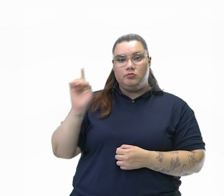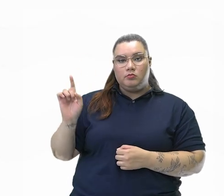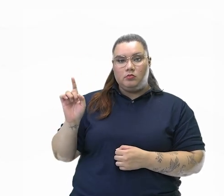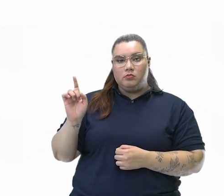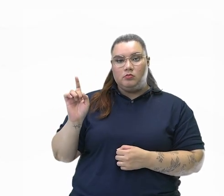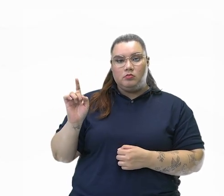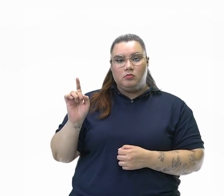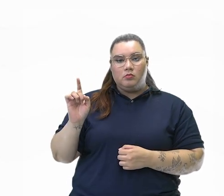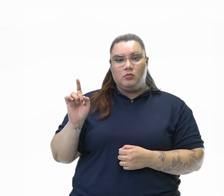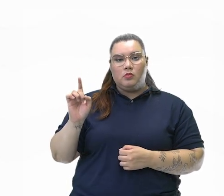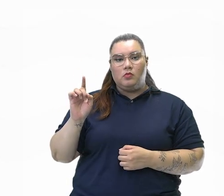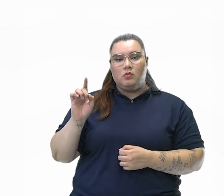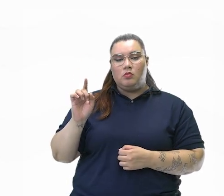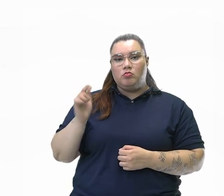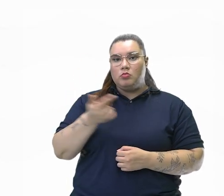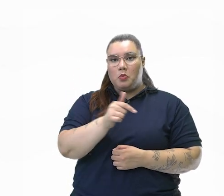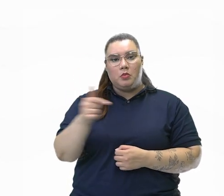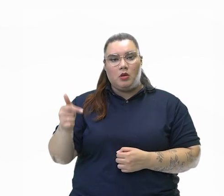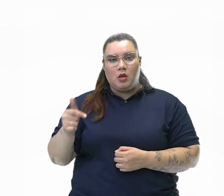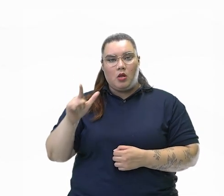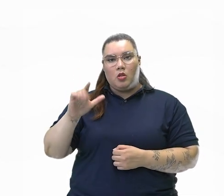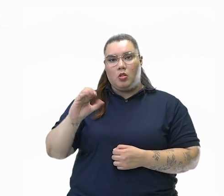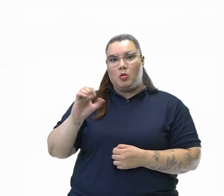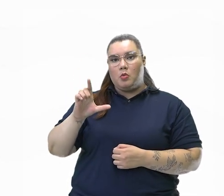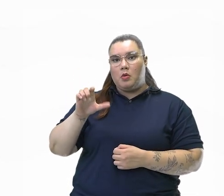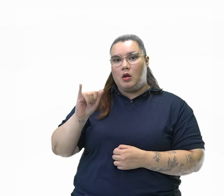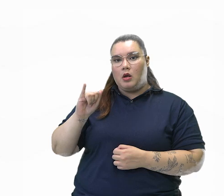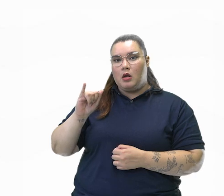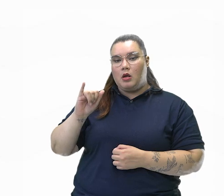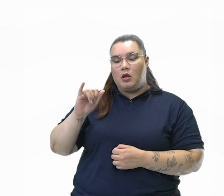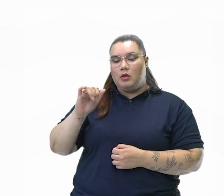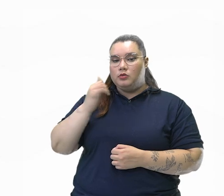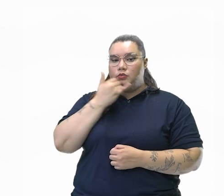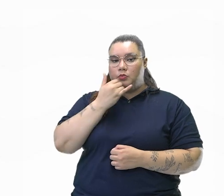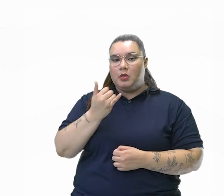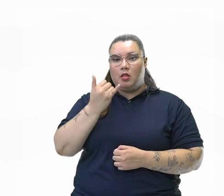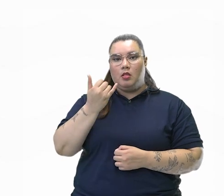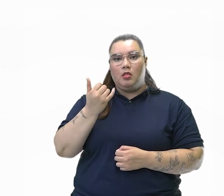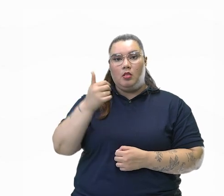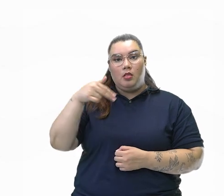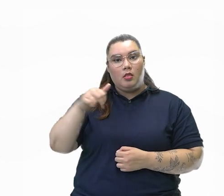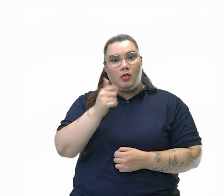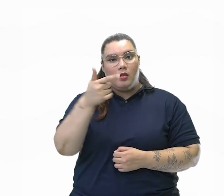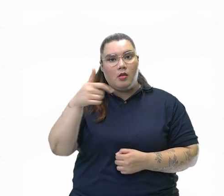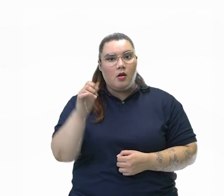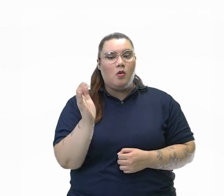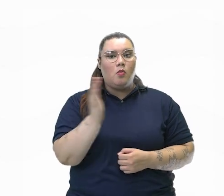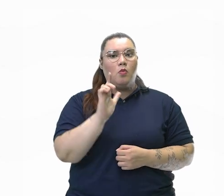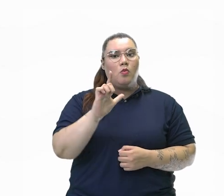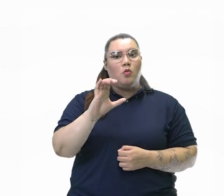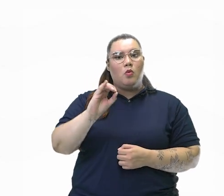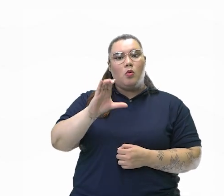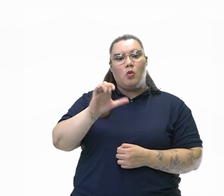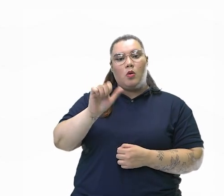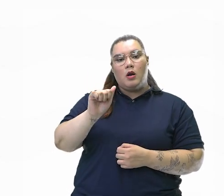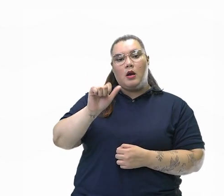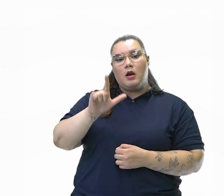Não localidade quântica. Esse problema aí também um tanto quanto um pouco